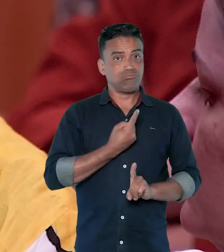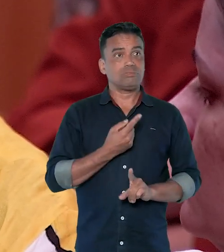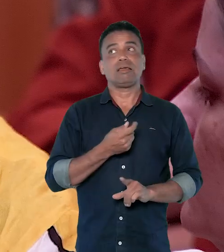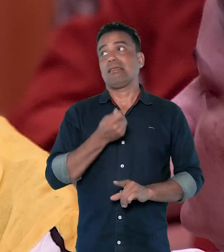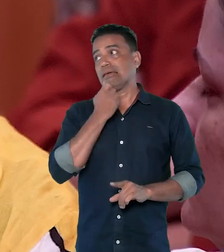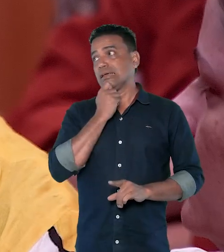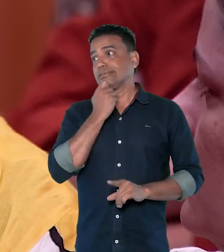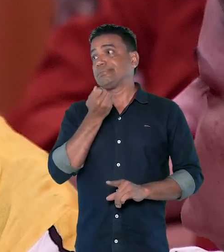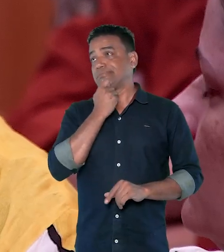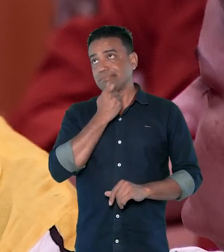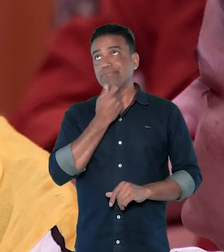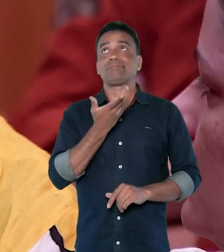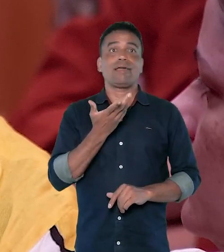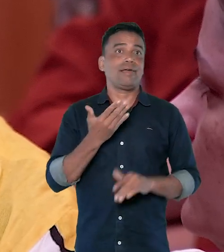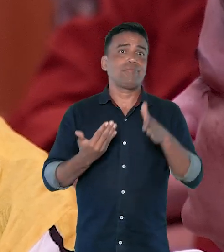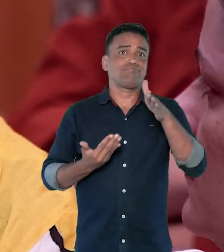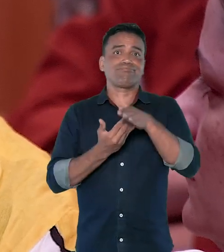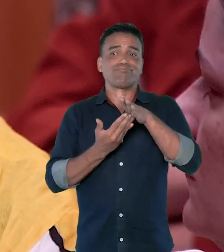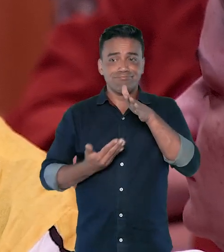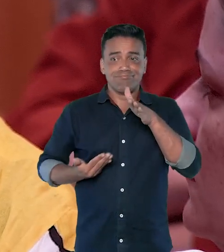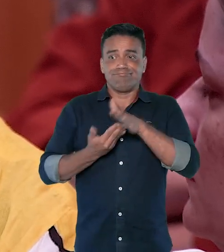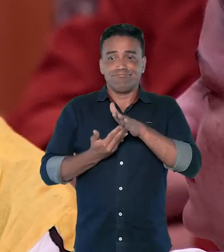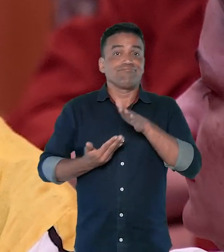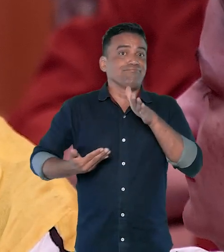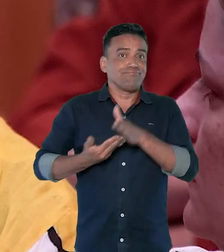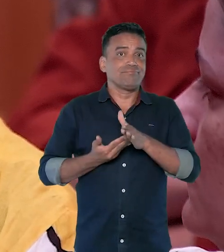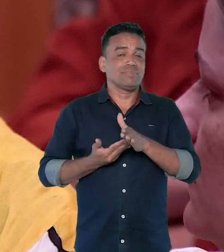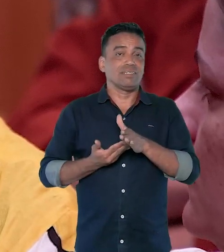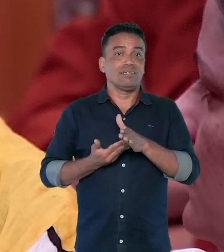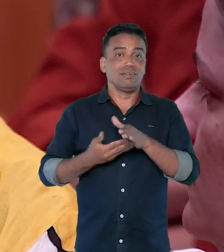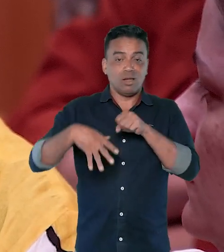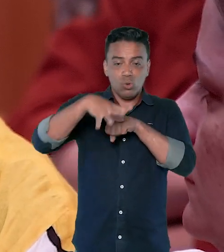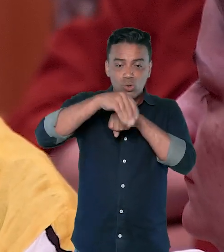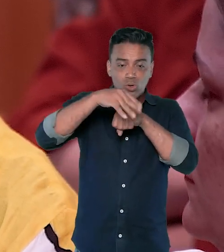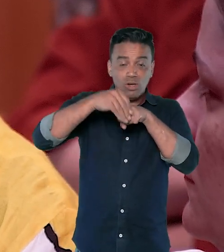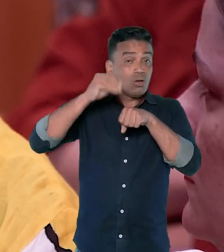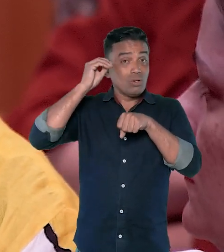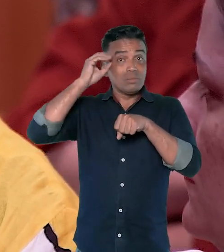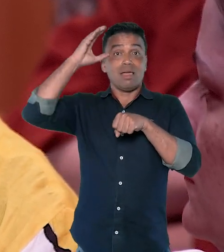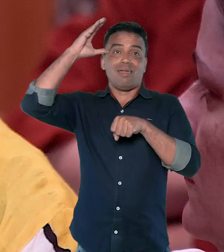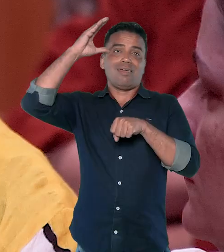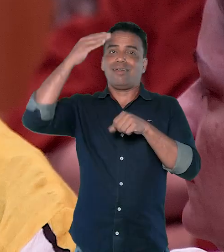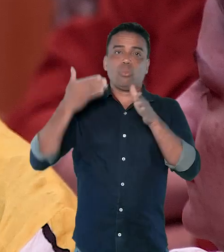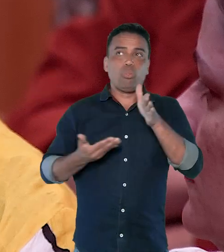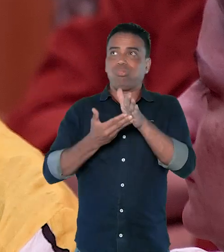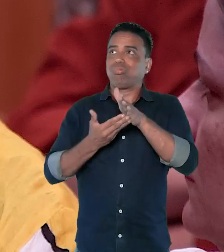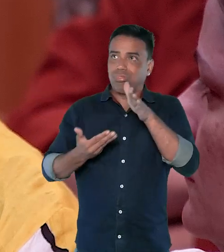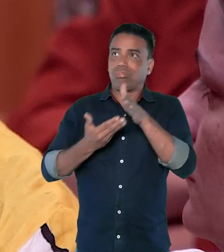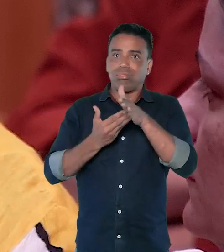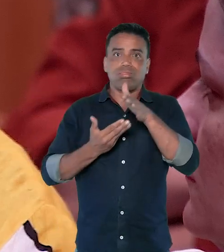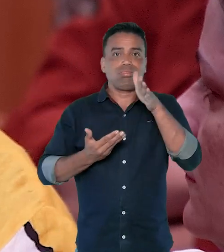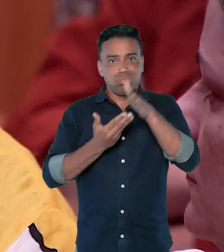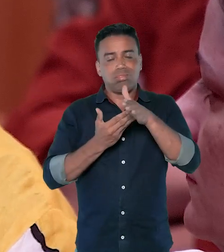ainda é tão limitada na questão dos saberes, né? E